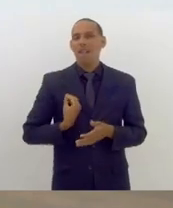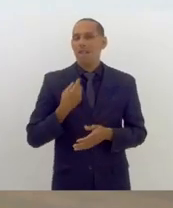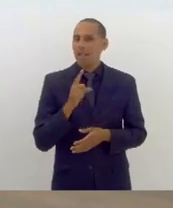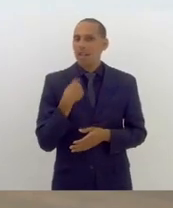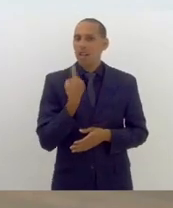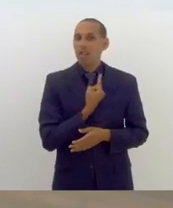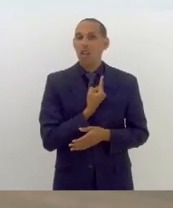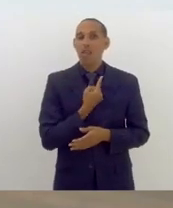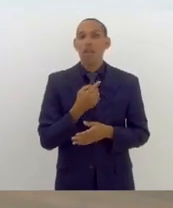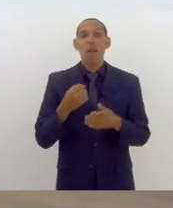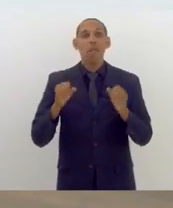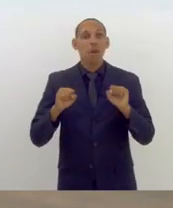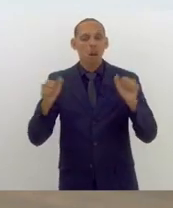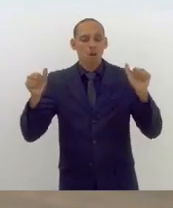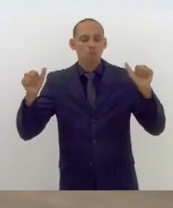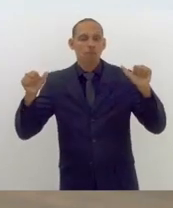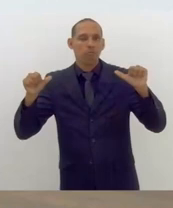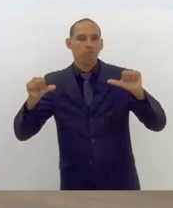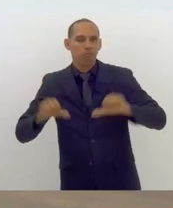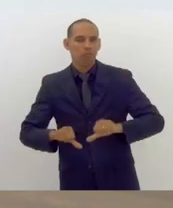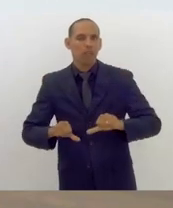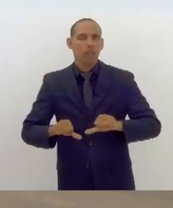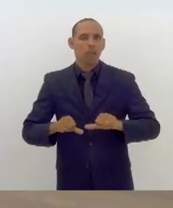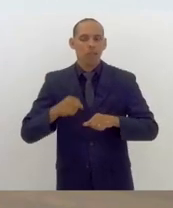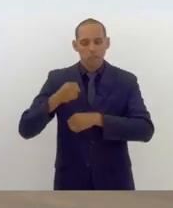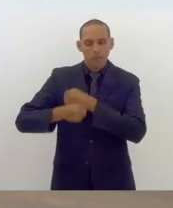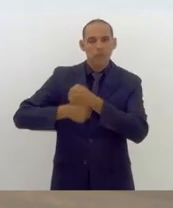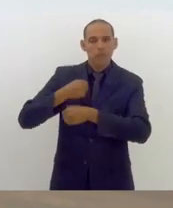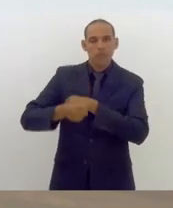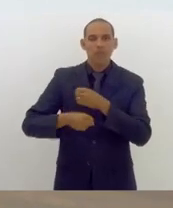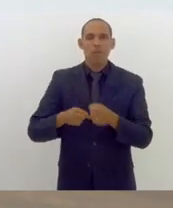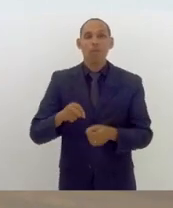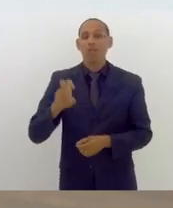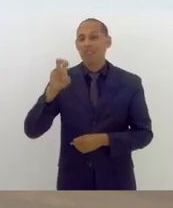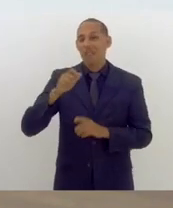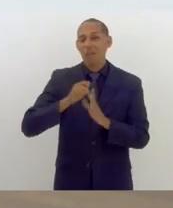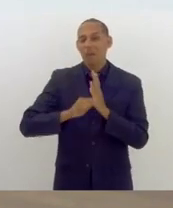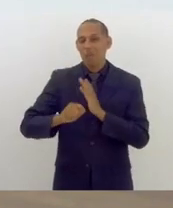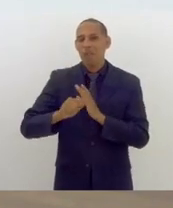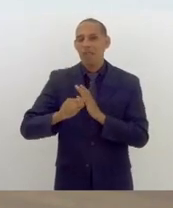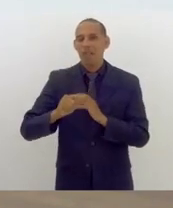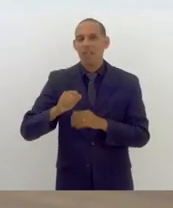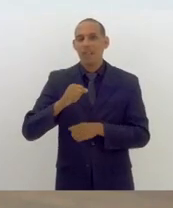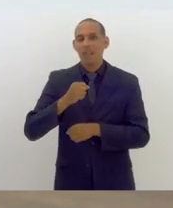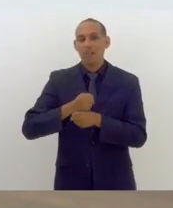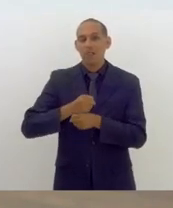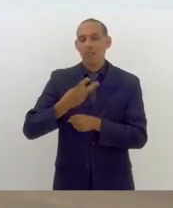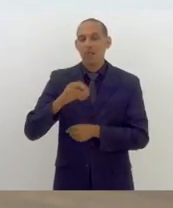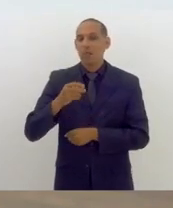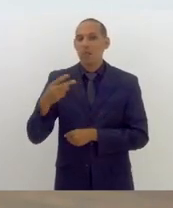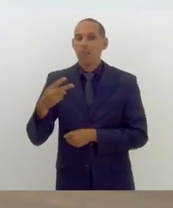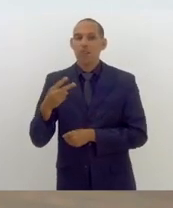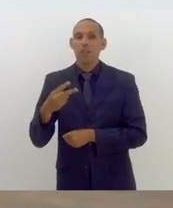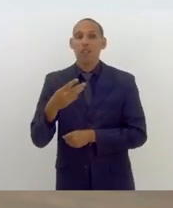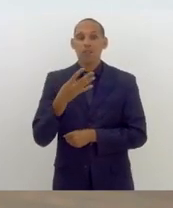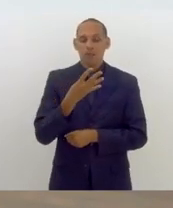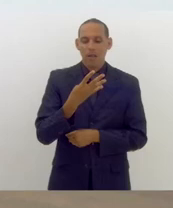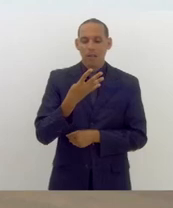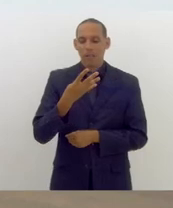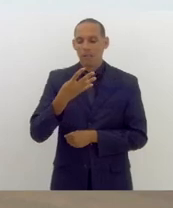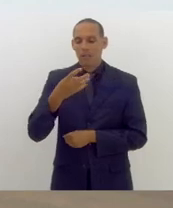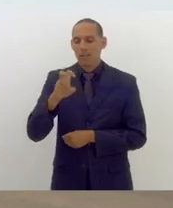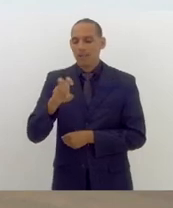vidas e a tendência que isso piore nos próximos anos só nos primeiros cinco meses de 2022 o Brasil registrou 457